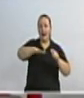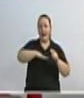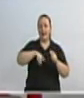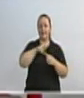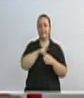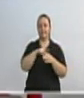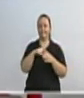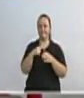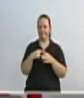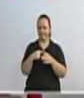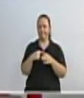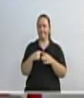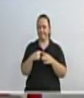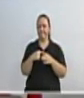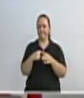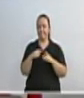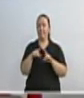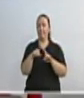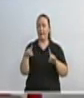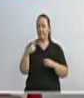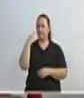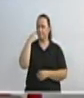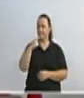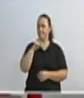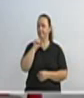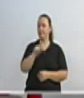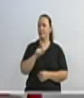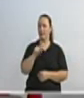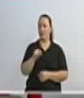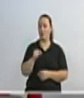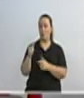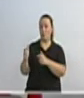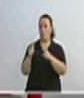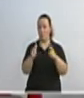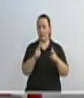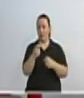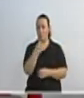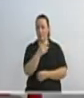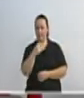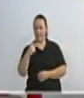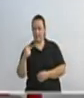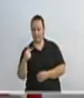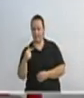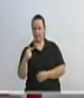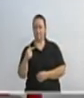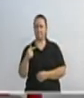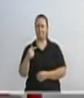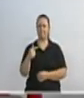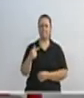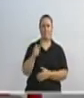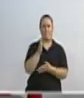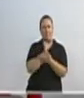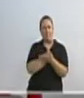nós constatamos que dos 47 pontos que fiscalizamos, menos da metade possuía sinal de